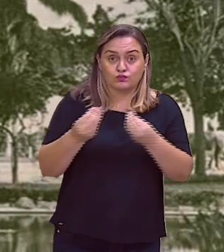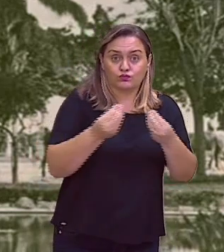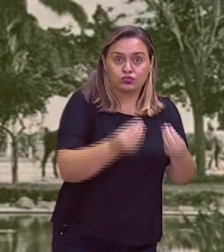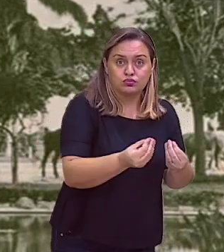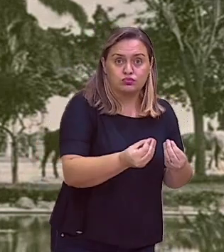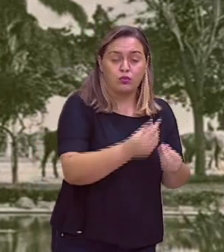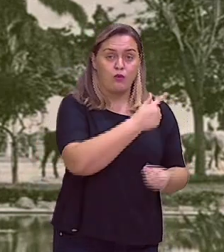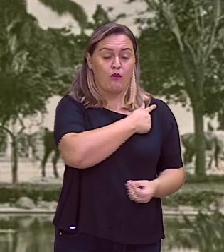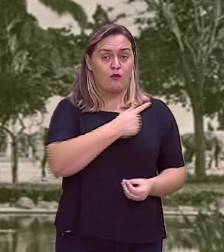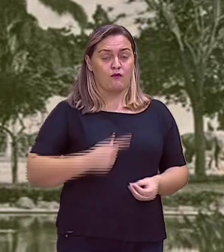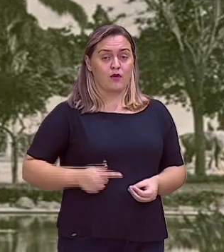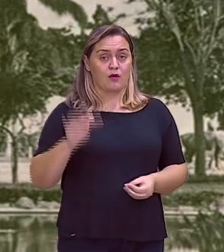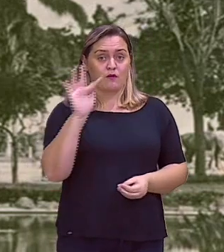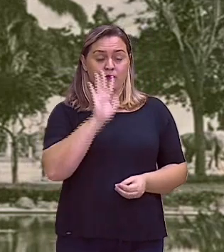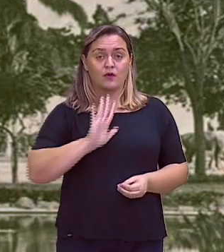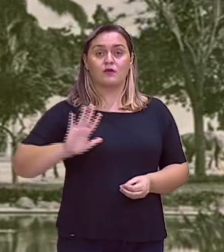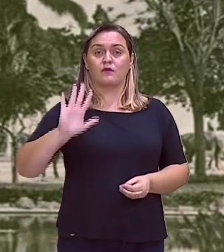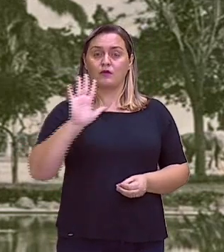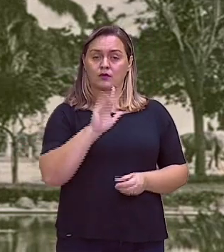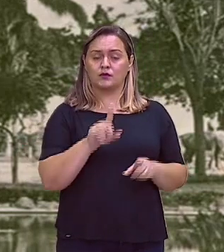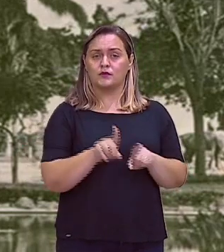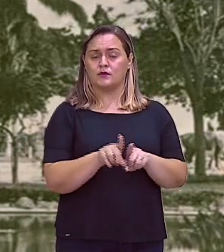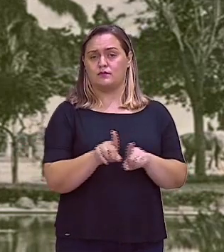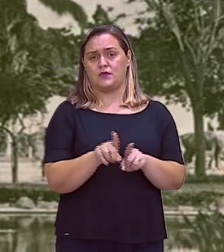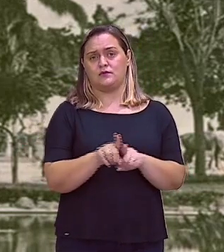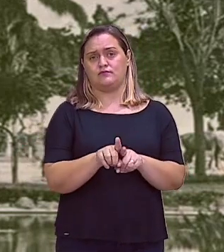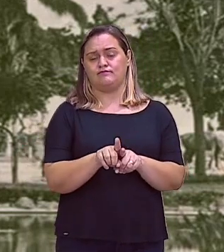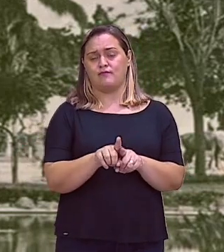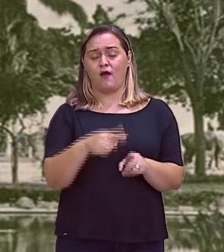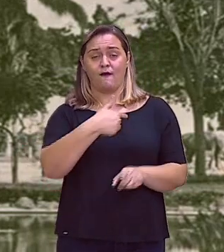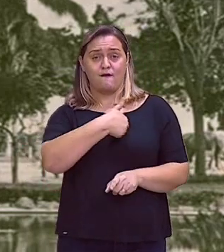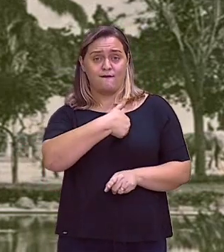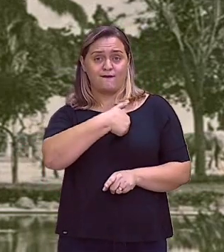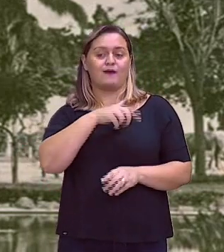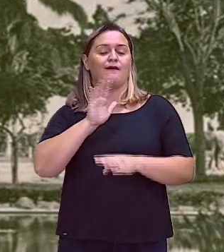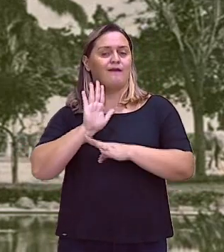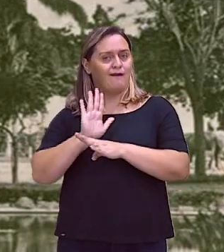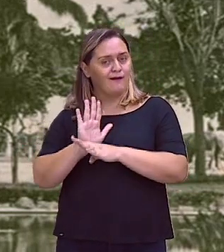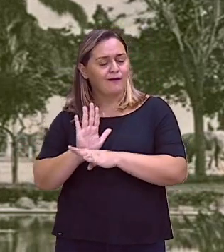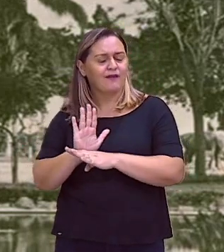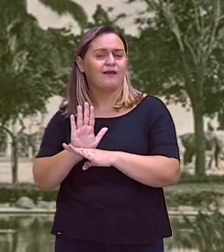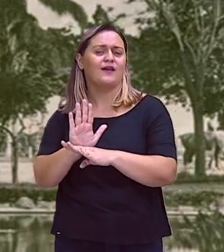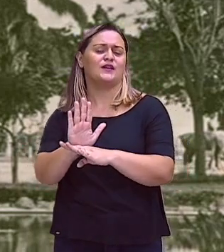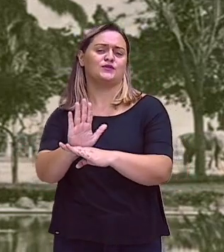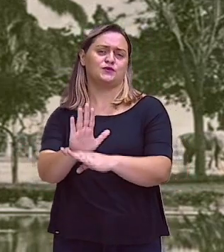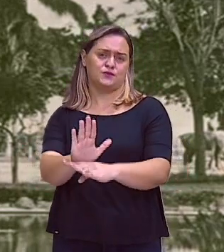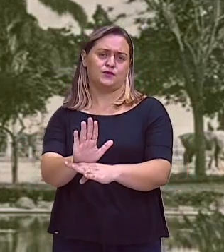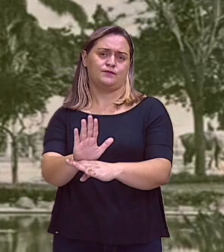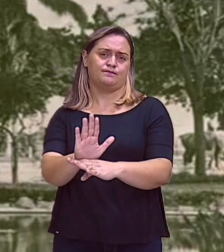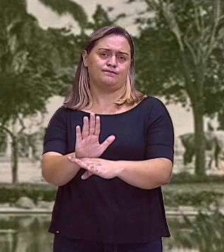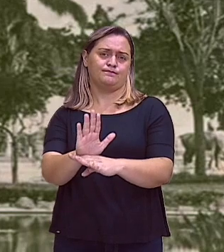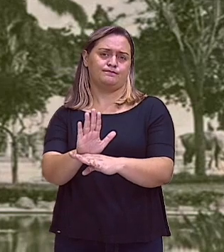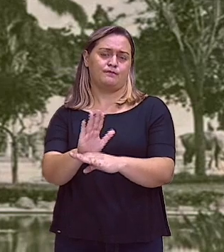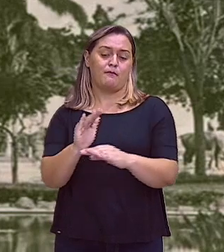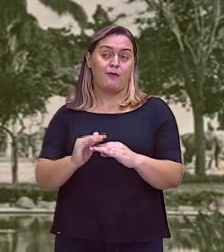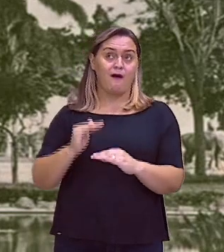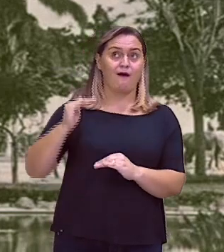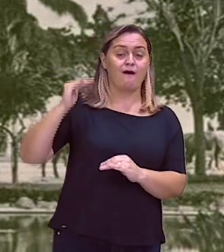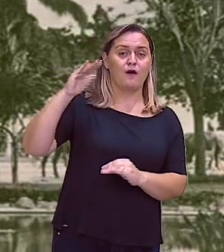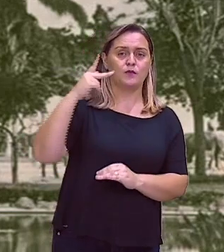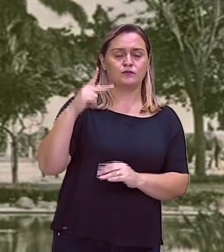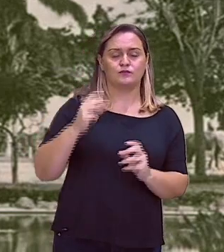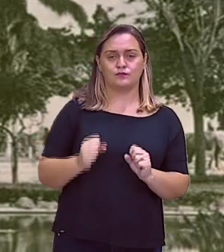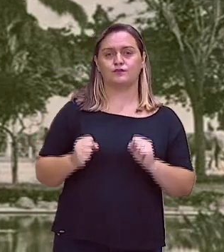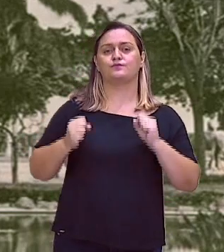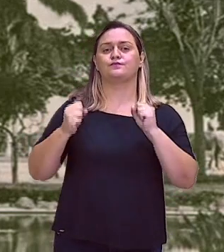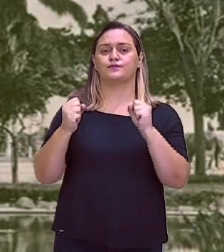e a intervenção de Vargas nos governos estaduais contribuiu para reforçar o seu poder já que a